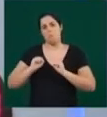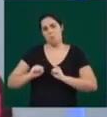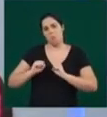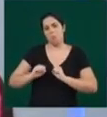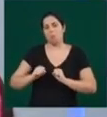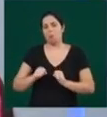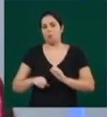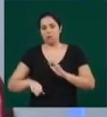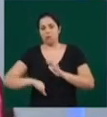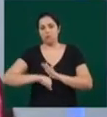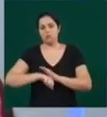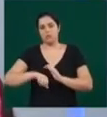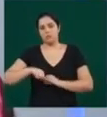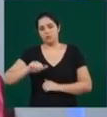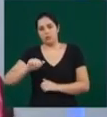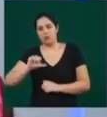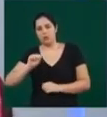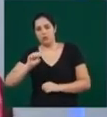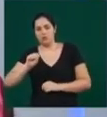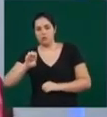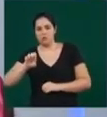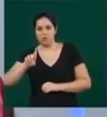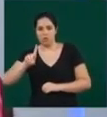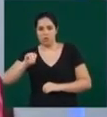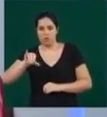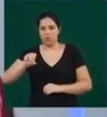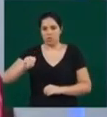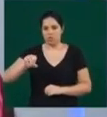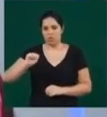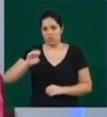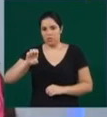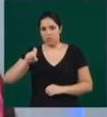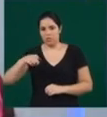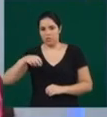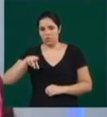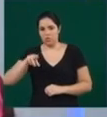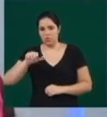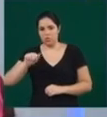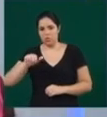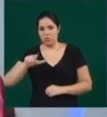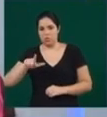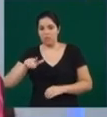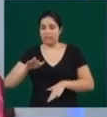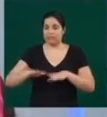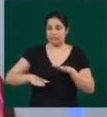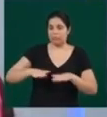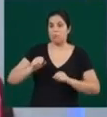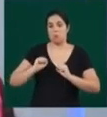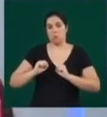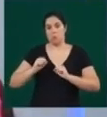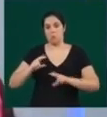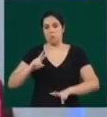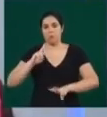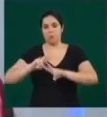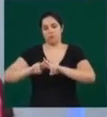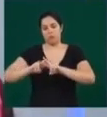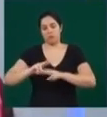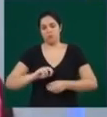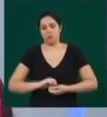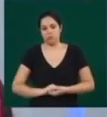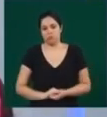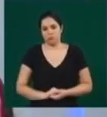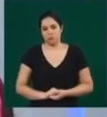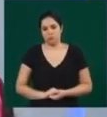assédio sexual e, dependendo da situação, pode vir até questão de prisão do agressor, do envolvido,